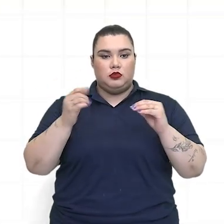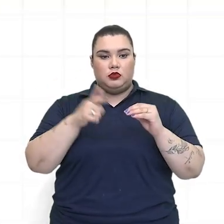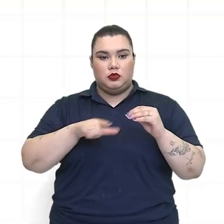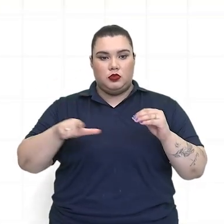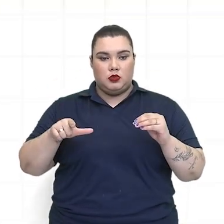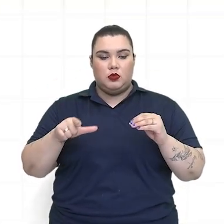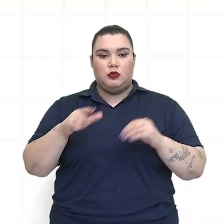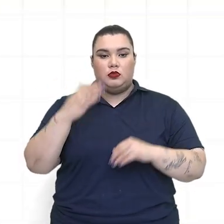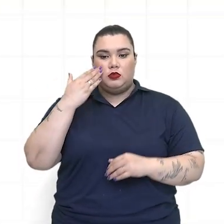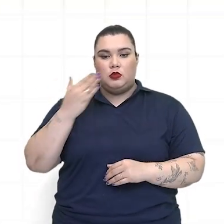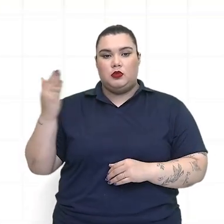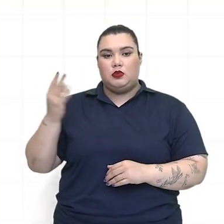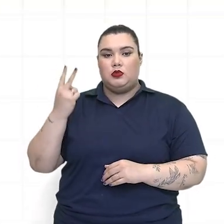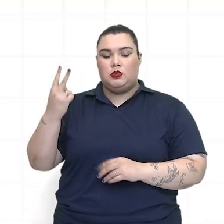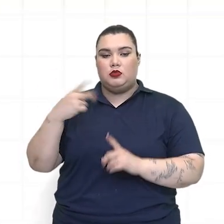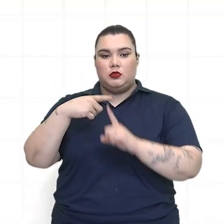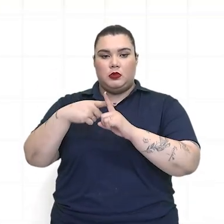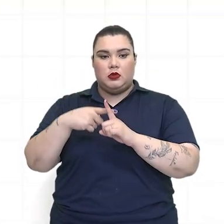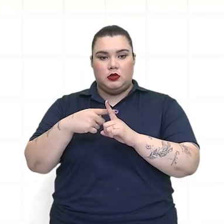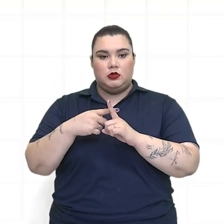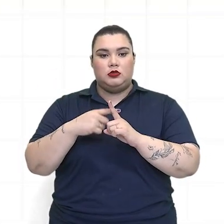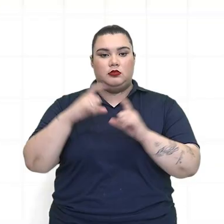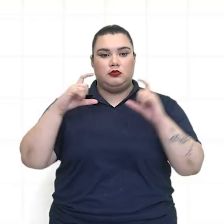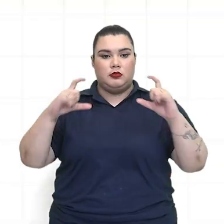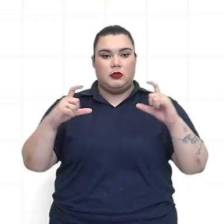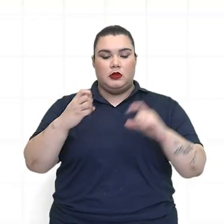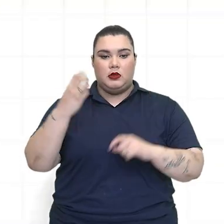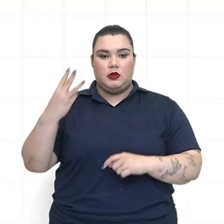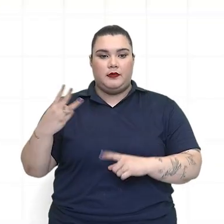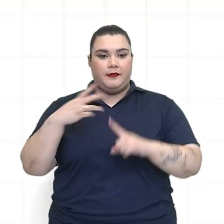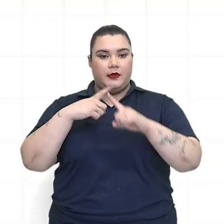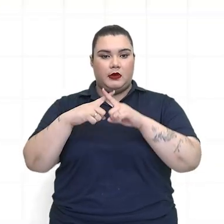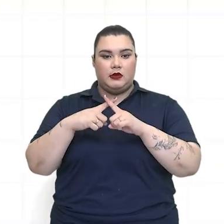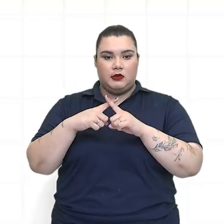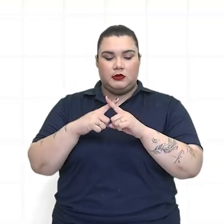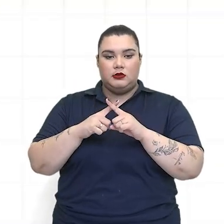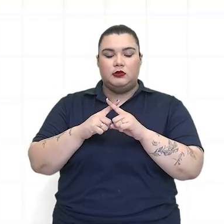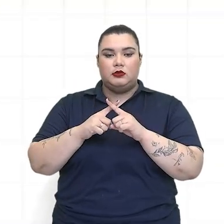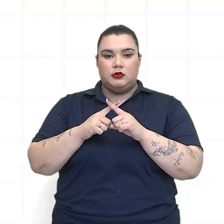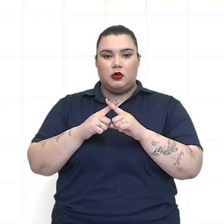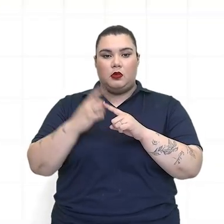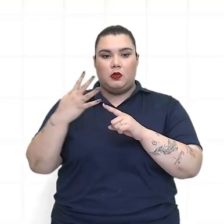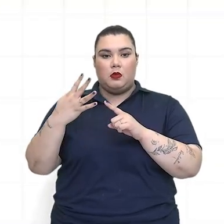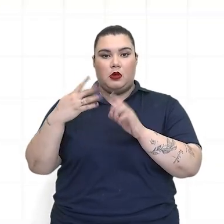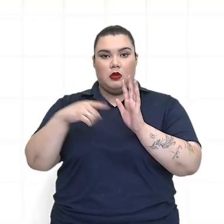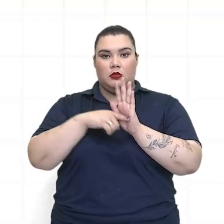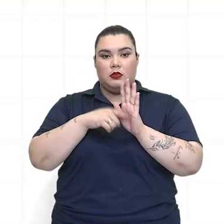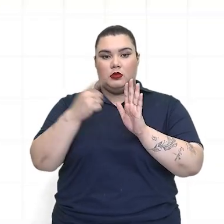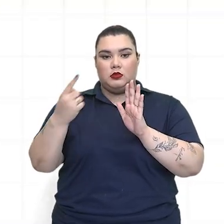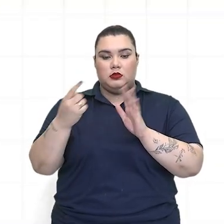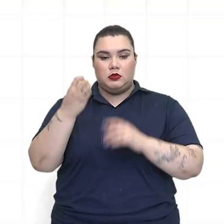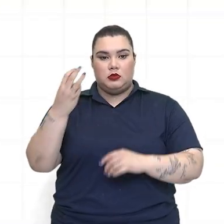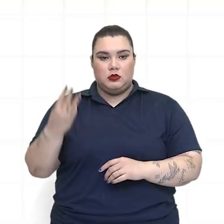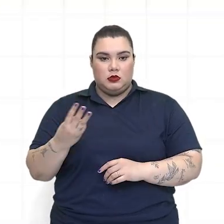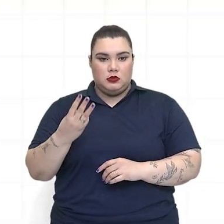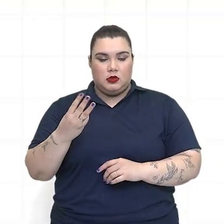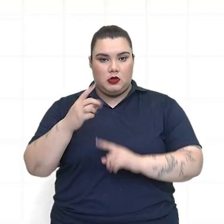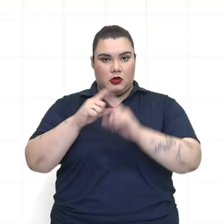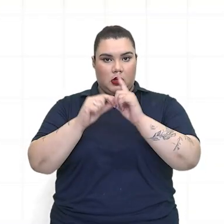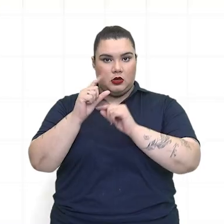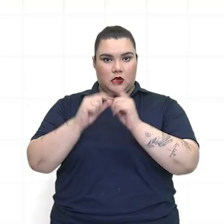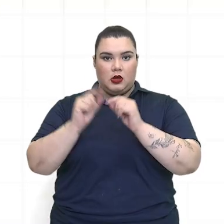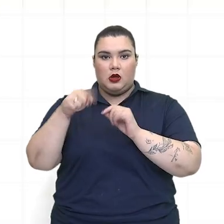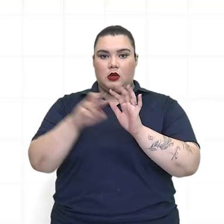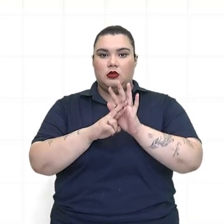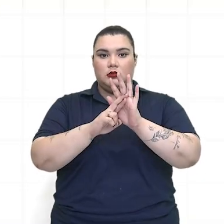isso daqui. O 2 mais o 3. Resolvemos essa subtração aqui. Esse sinal de asterisco